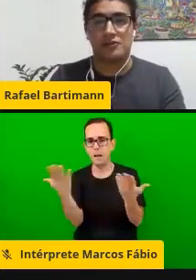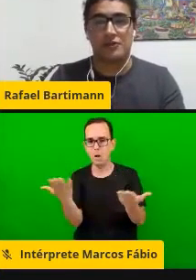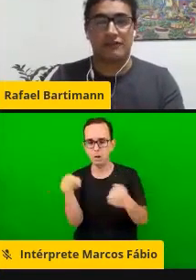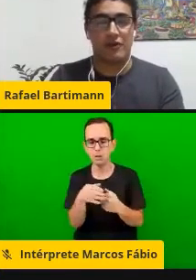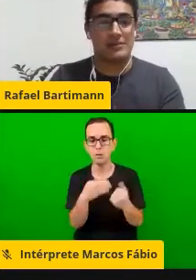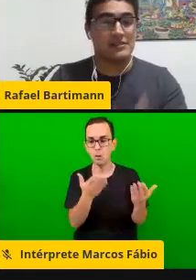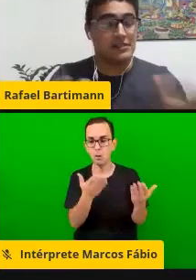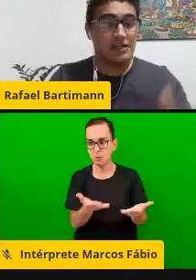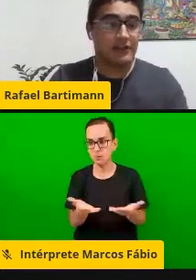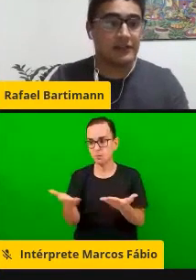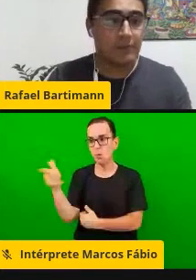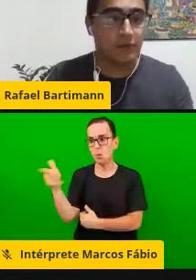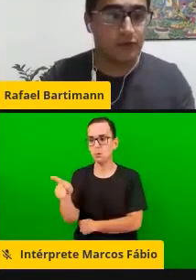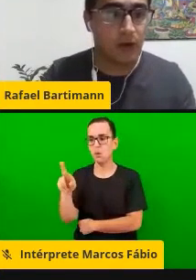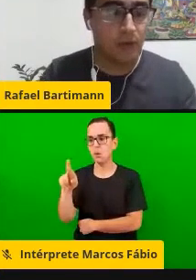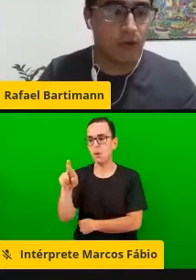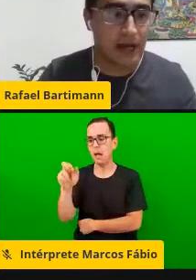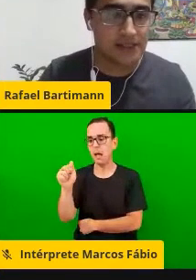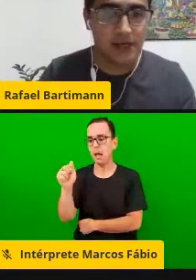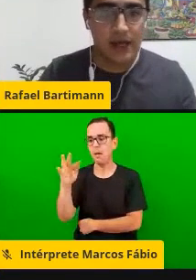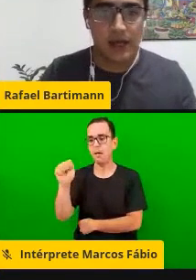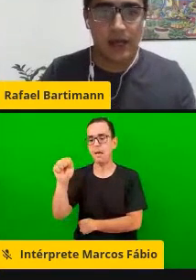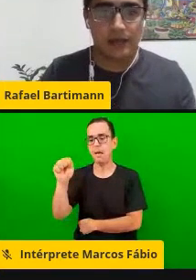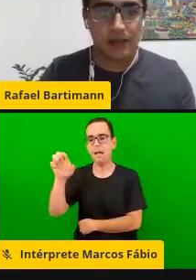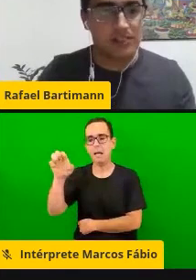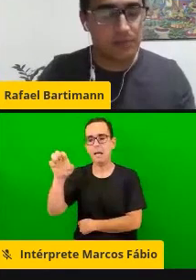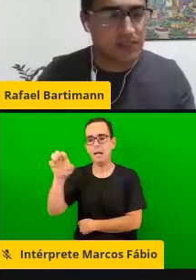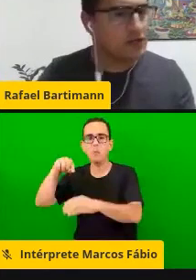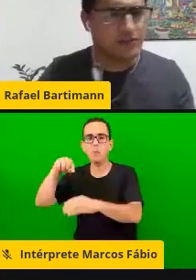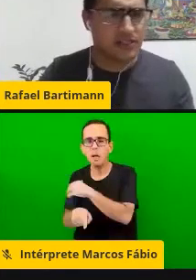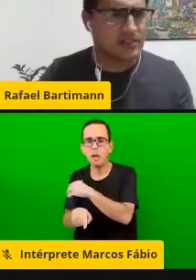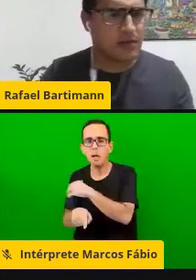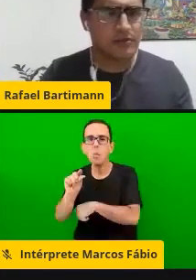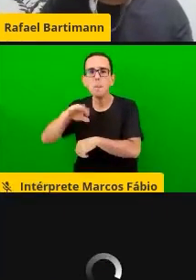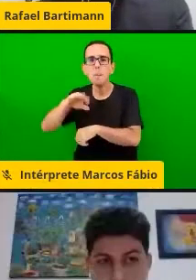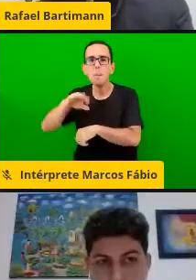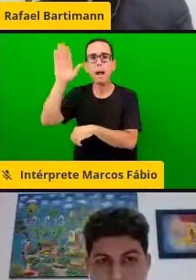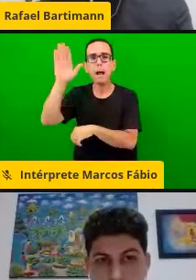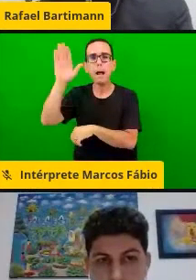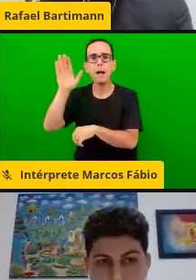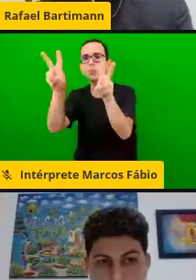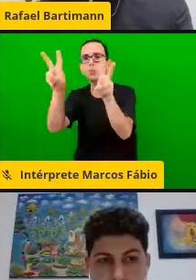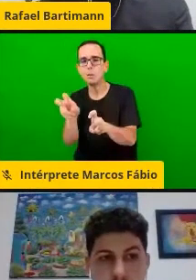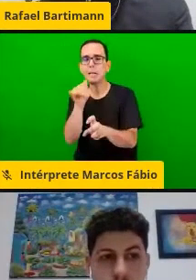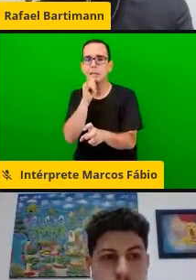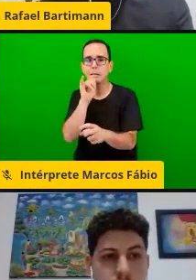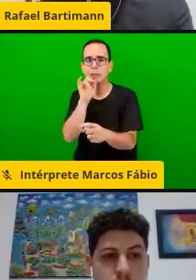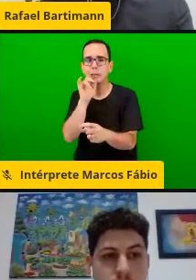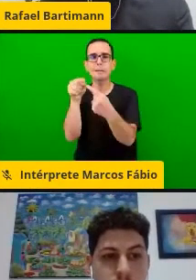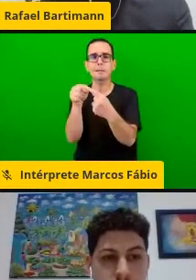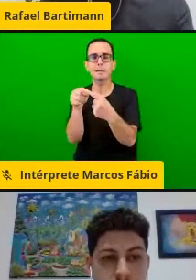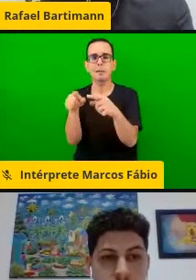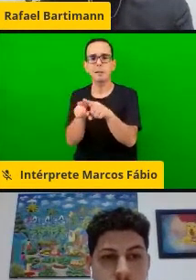para o professor Rafael Bastazini, que vai tentar aprofundar um pouco mais em temas específicos, em exemplos, e